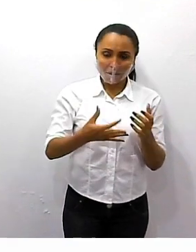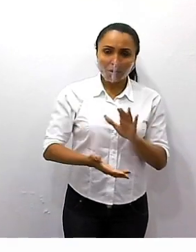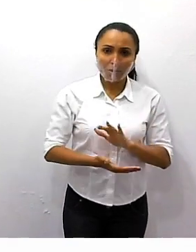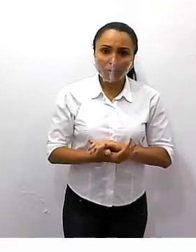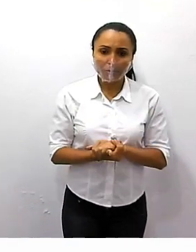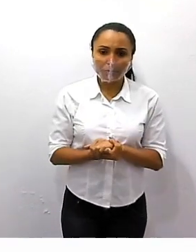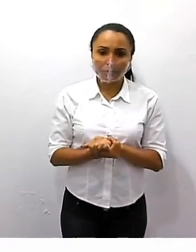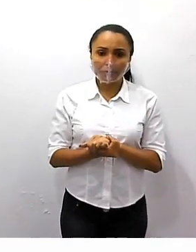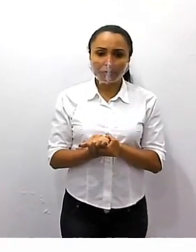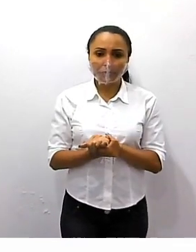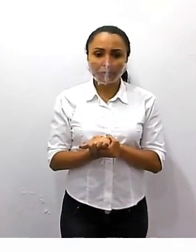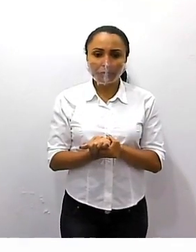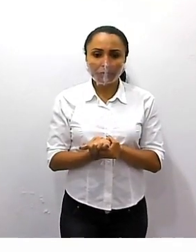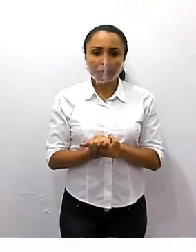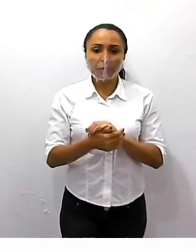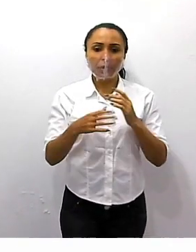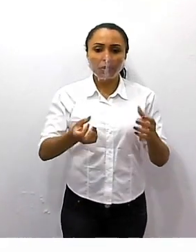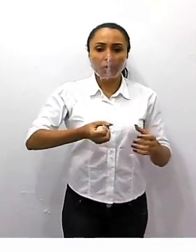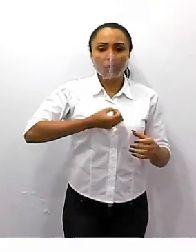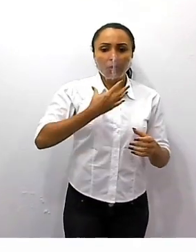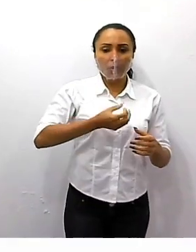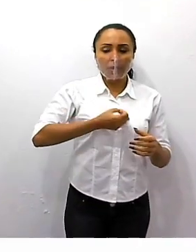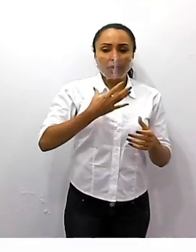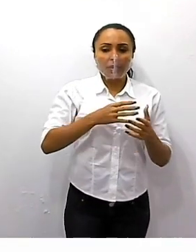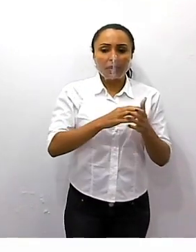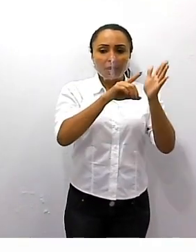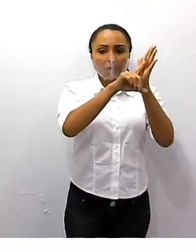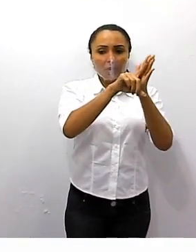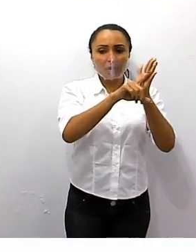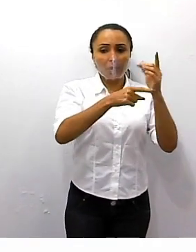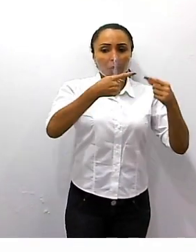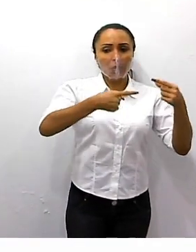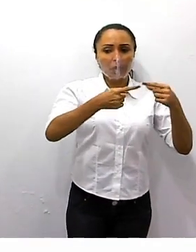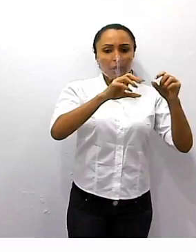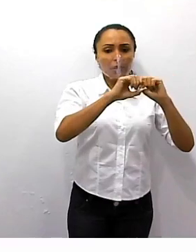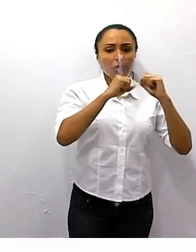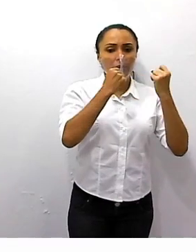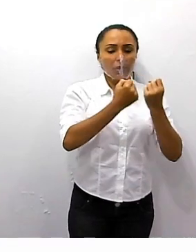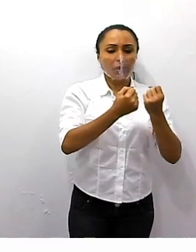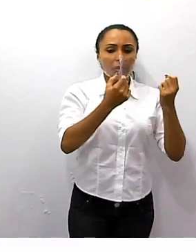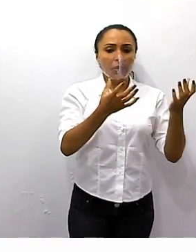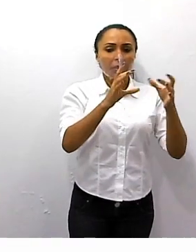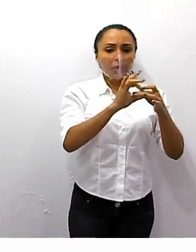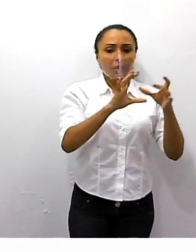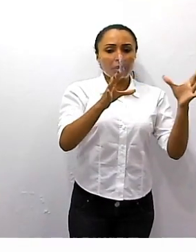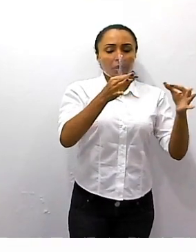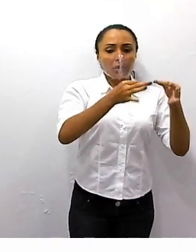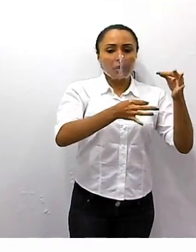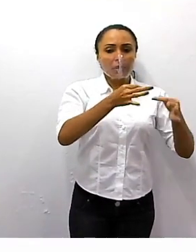Verdadeiríssimo. Em sua poesia predominam questões de natureza política e social, tais como a liberdade, a